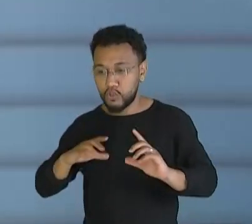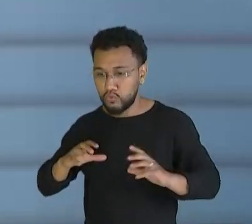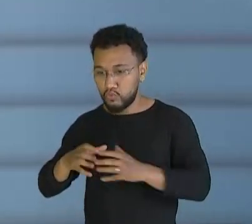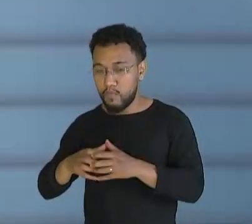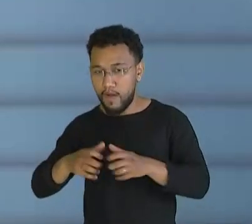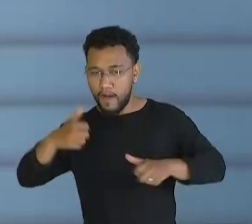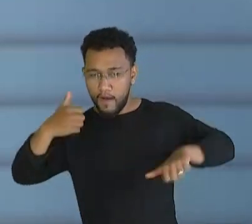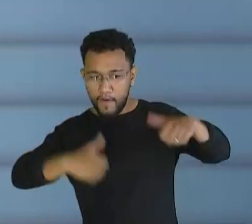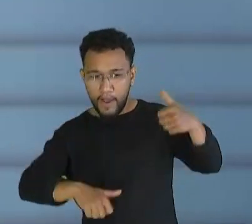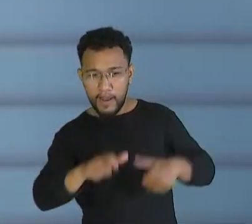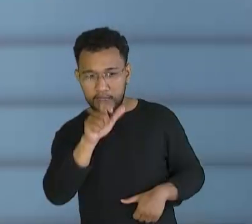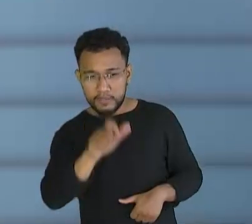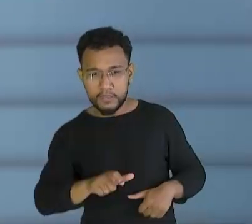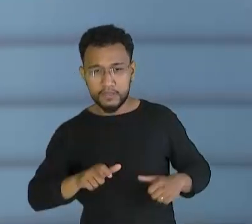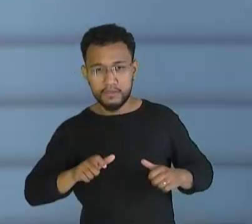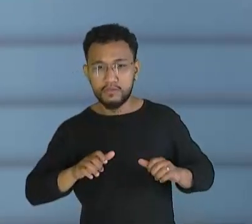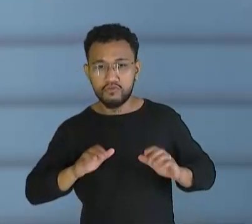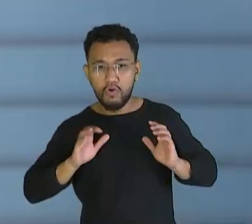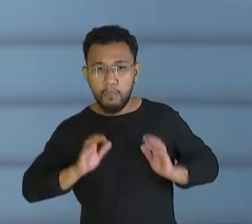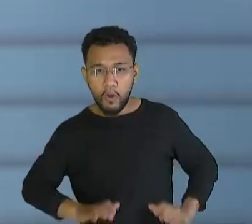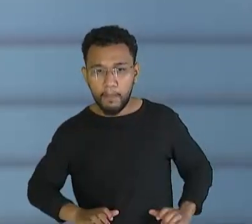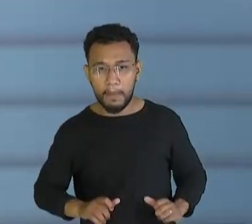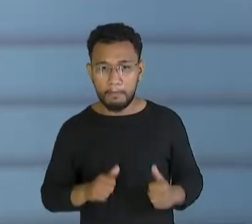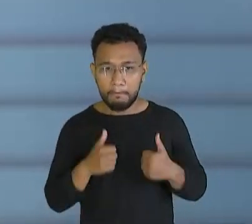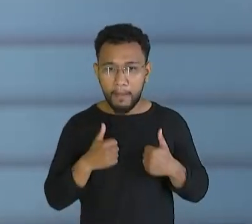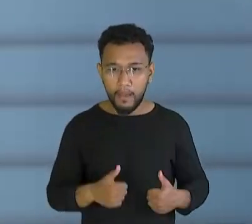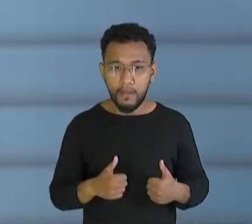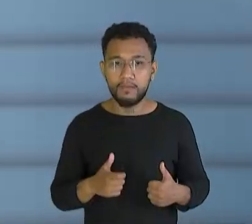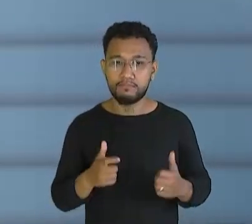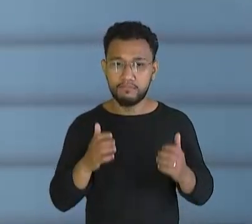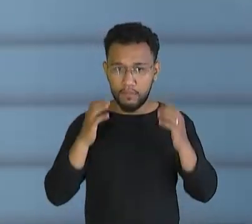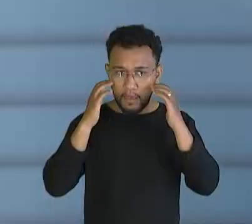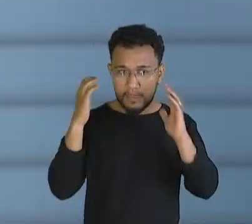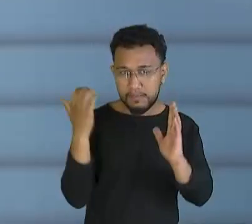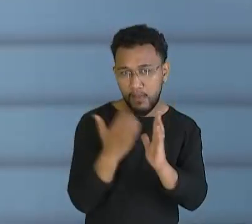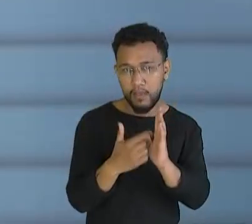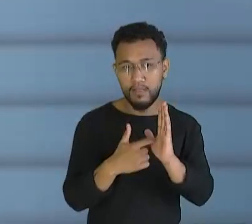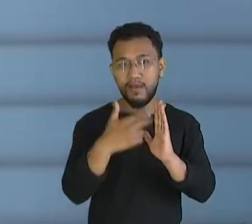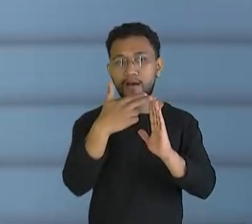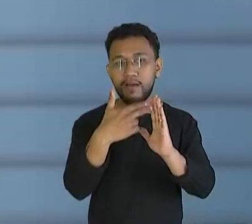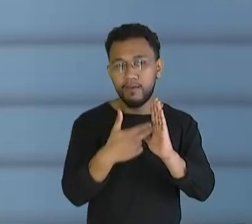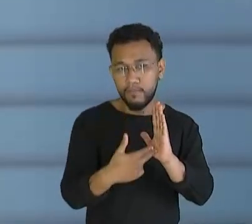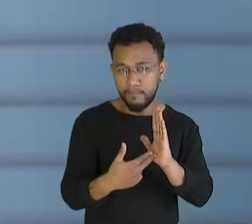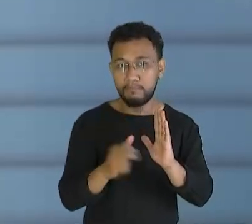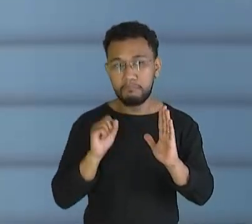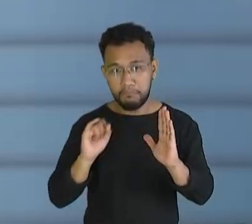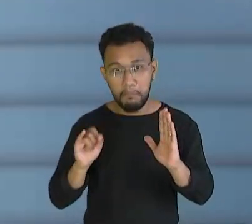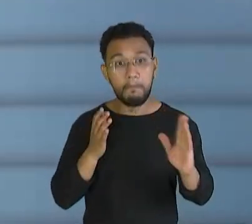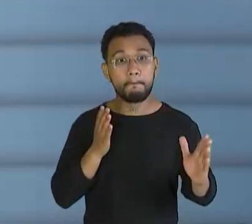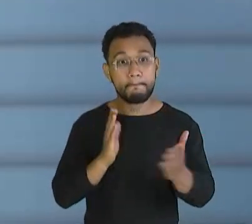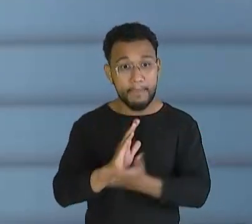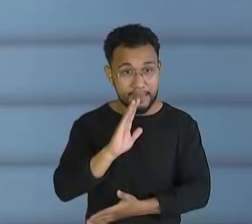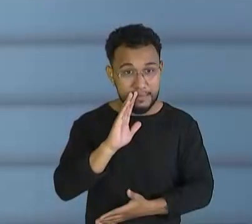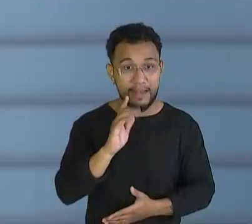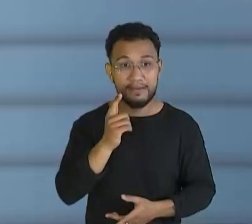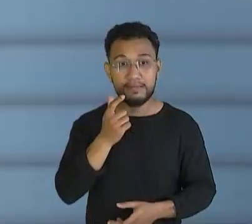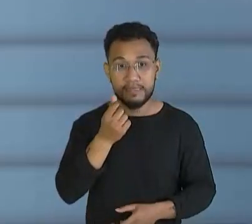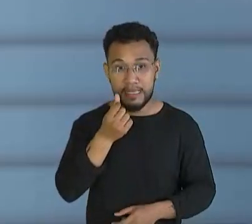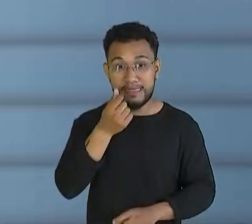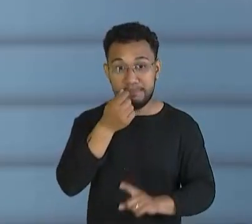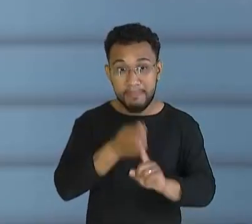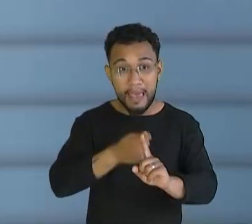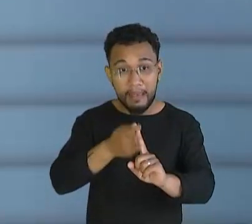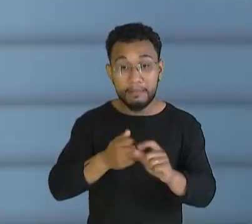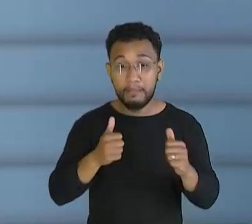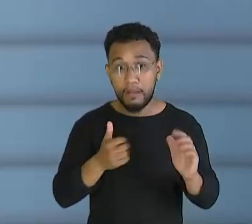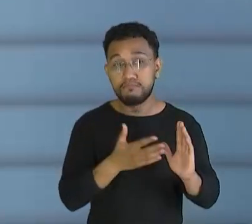ela teve um bom comportamento. Sim, sim. Se ela tem que respeitar as regras. Exatamente. E aí, se ela passar nesses 6 meses e for